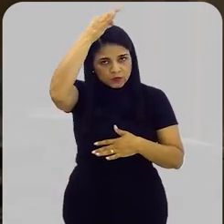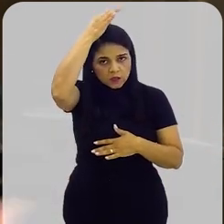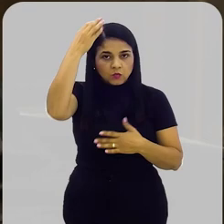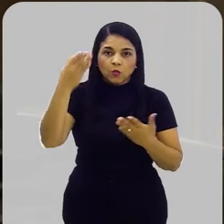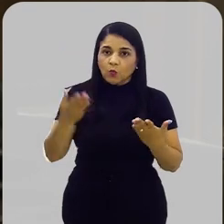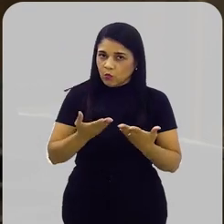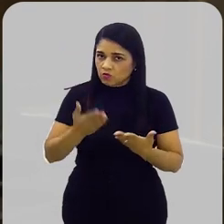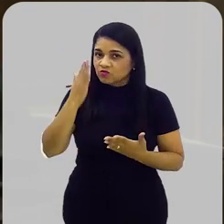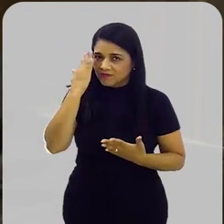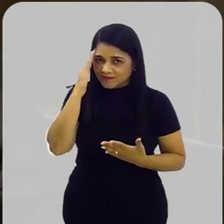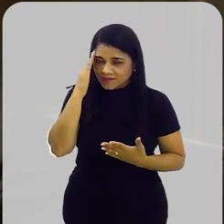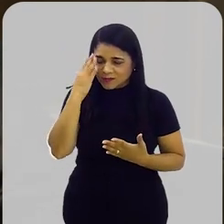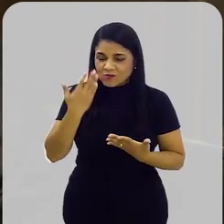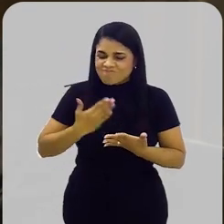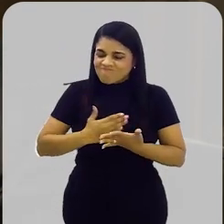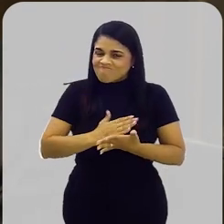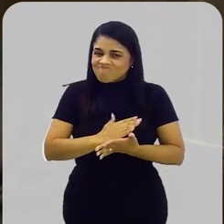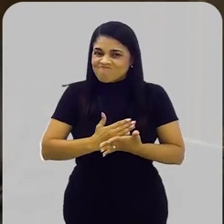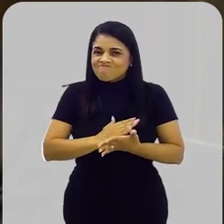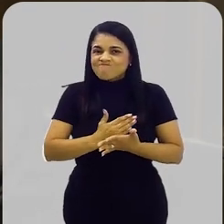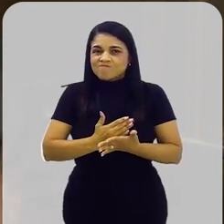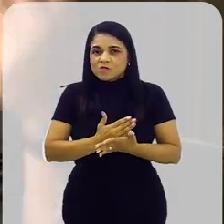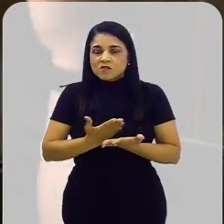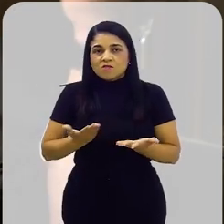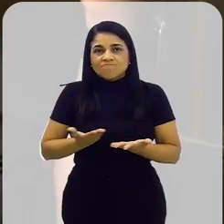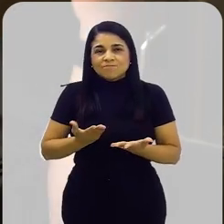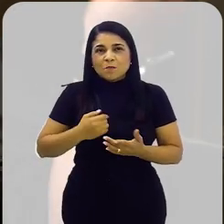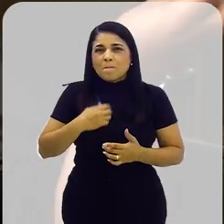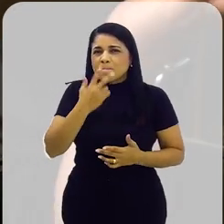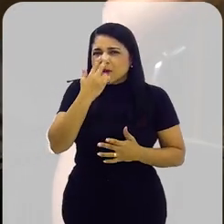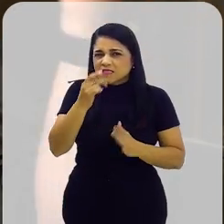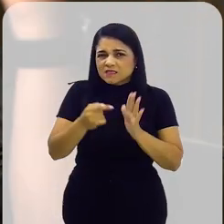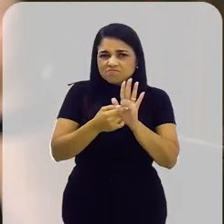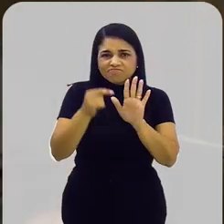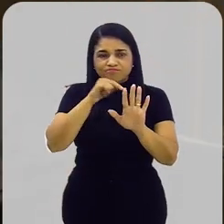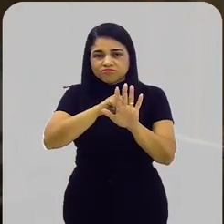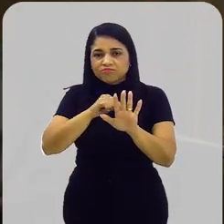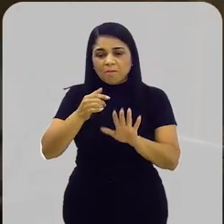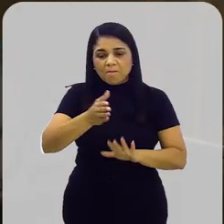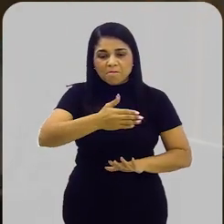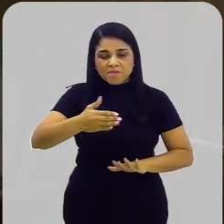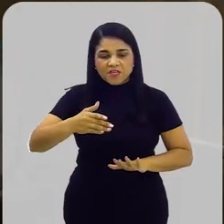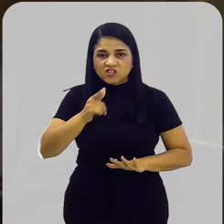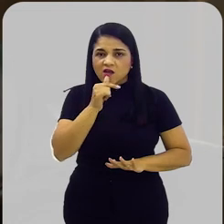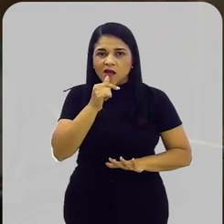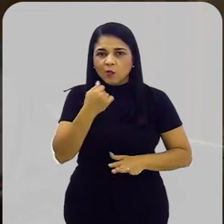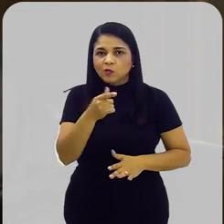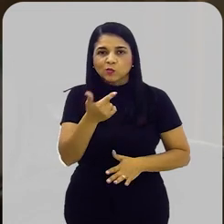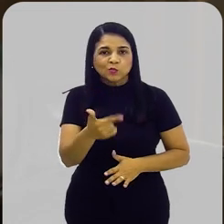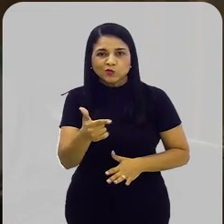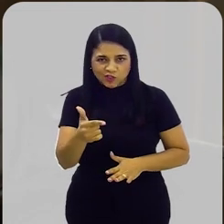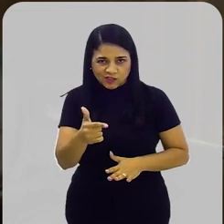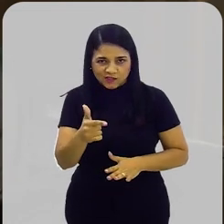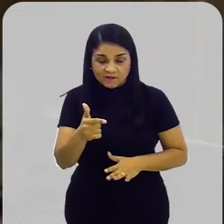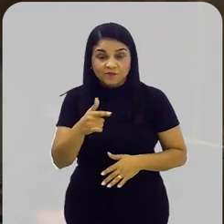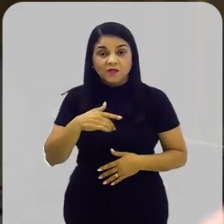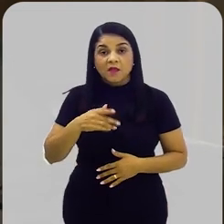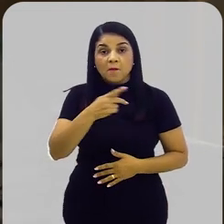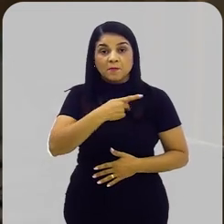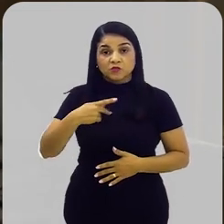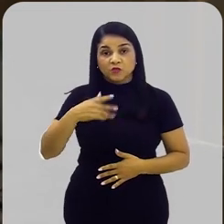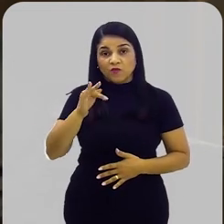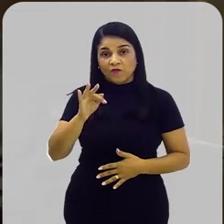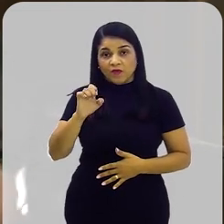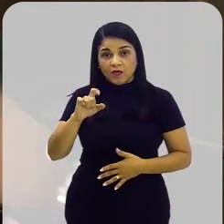entendimento, me incomodava. Eu me sentia um peixinho fora d'água, digamos Olha. Assim, né? E o pastor